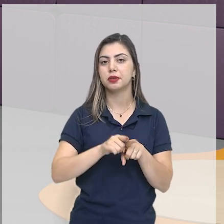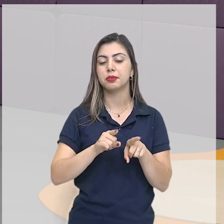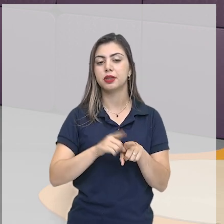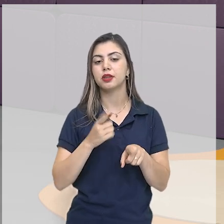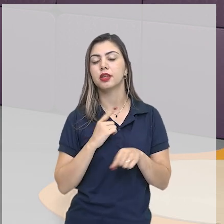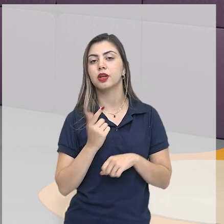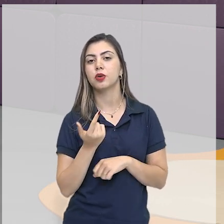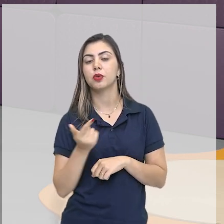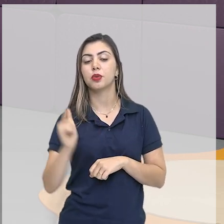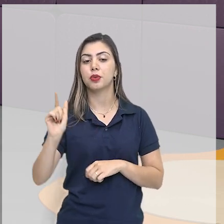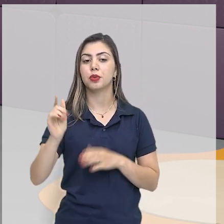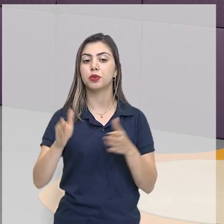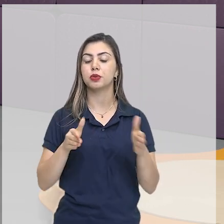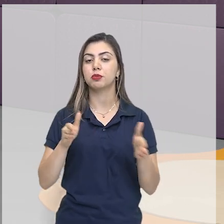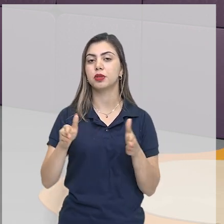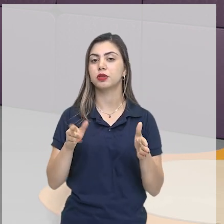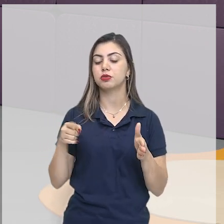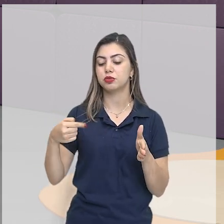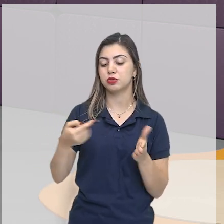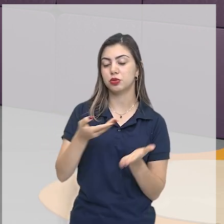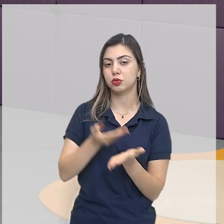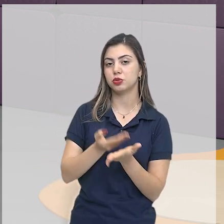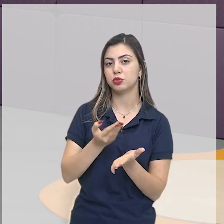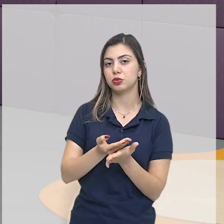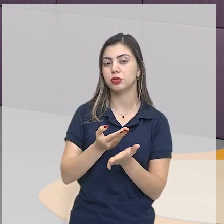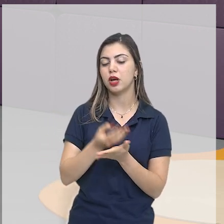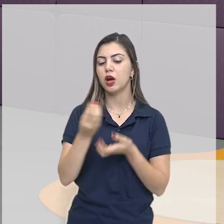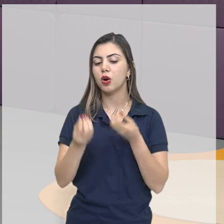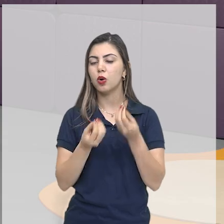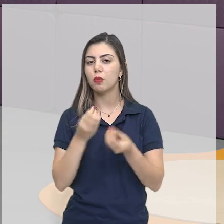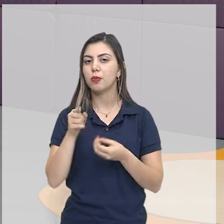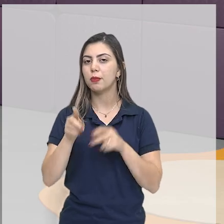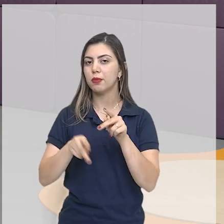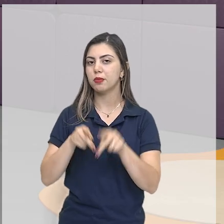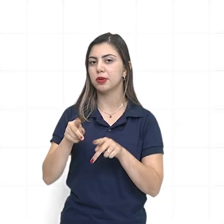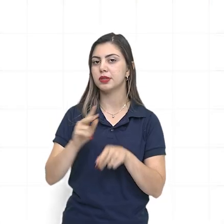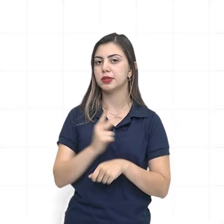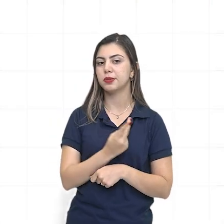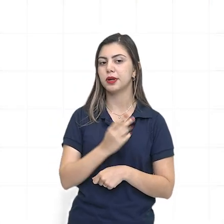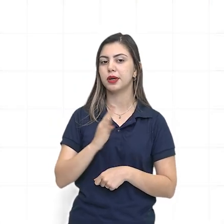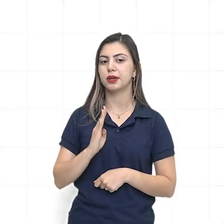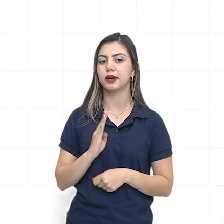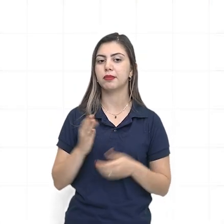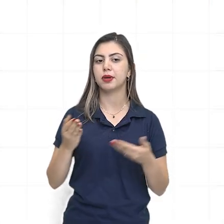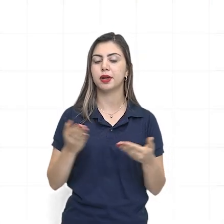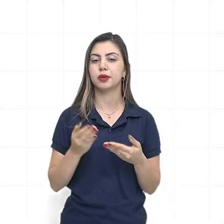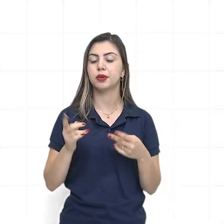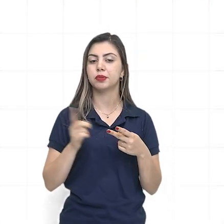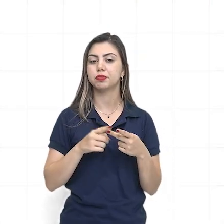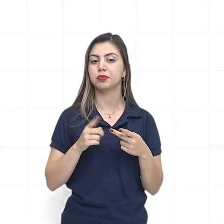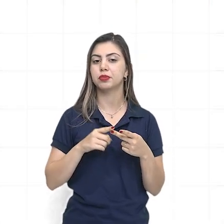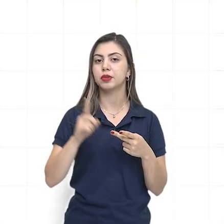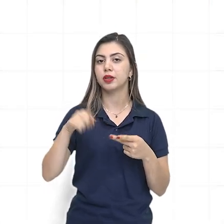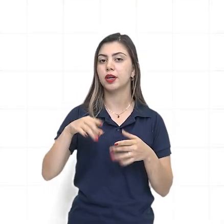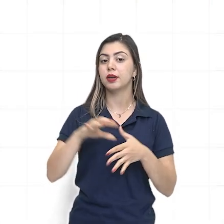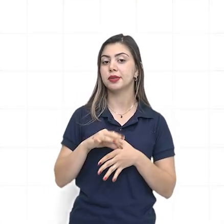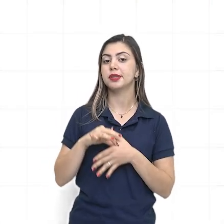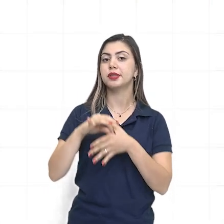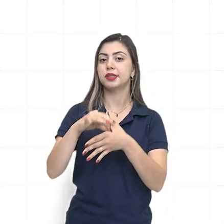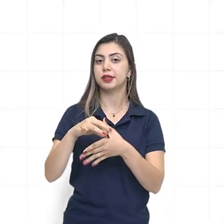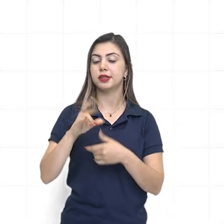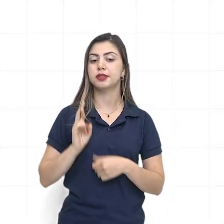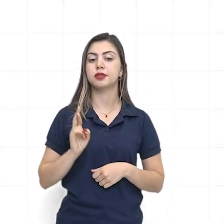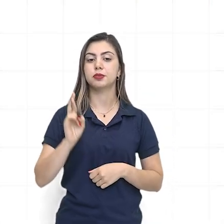outro período para compreender a história do povo hebreu, que é o período dos juízes.